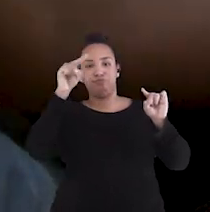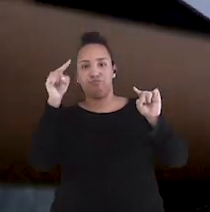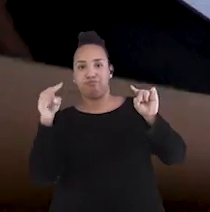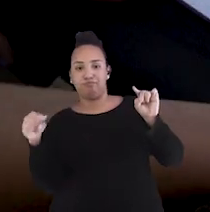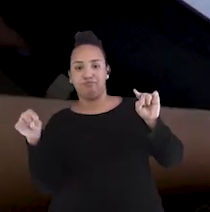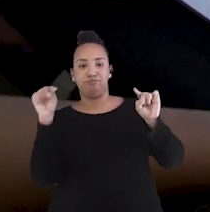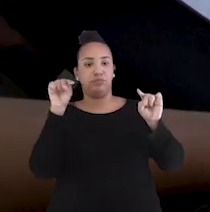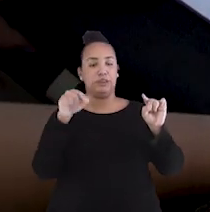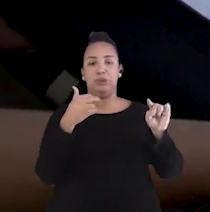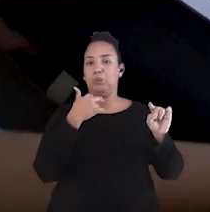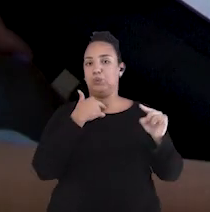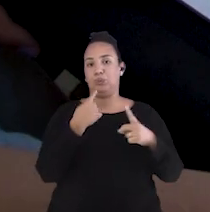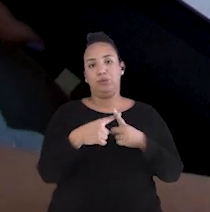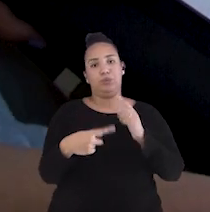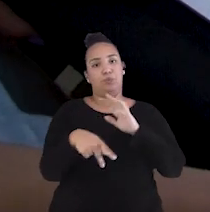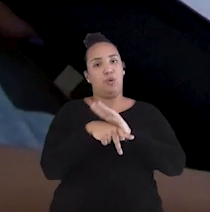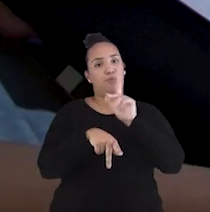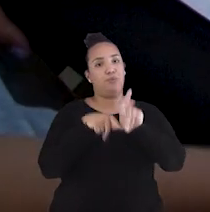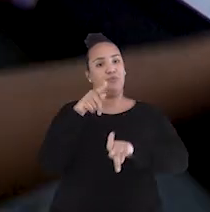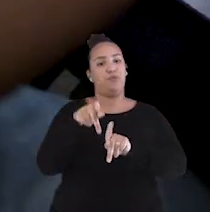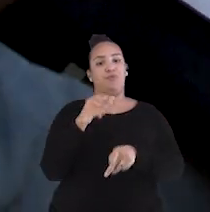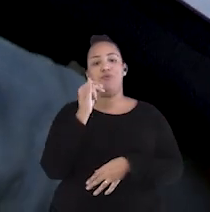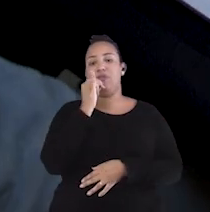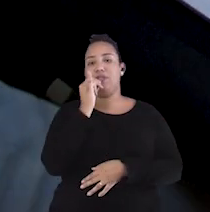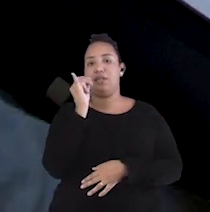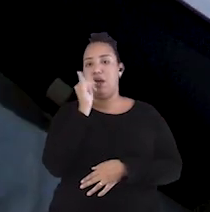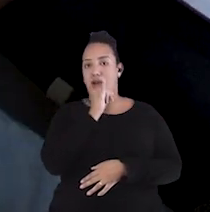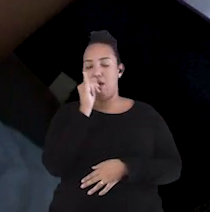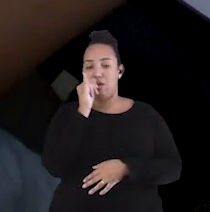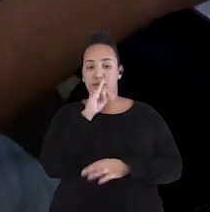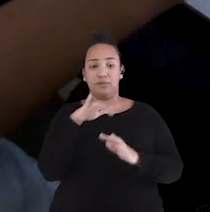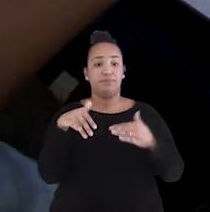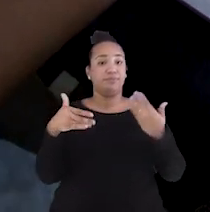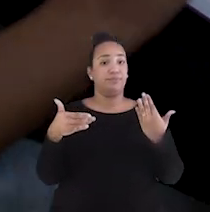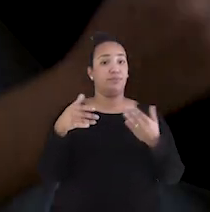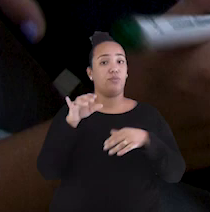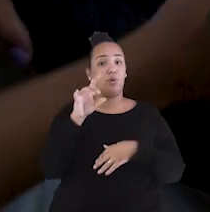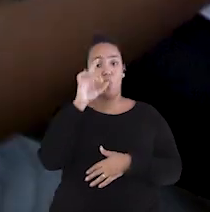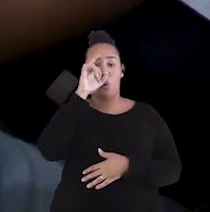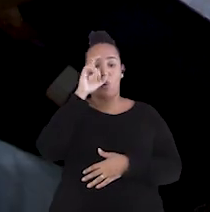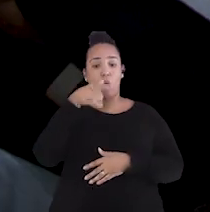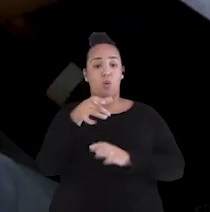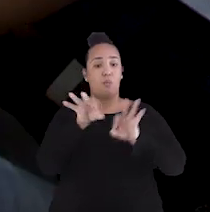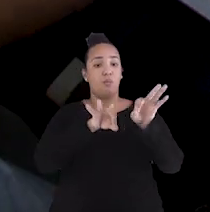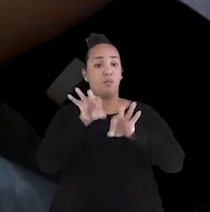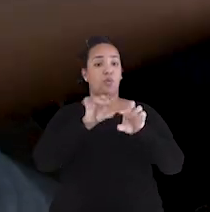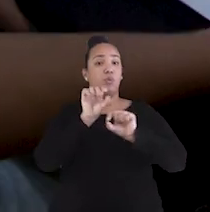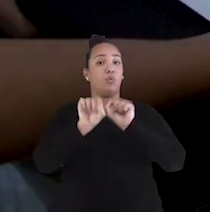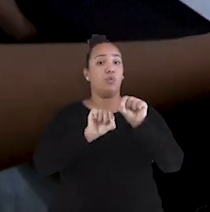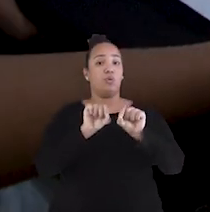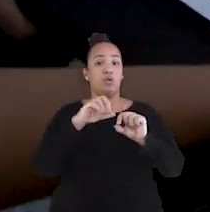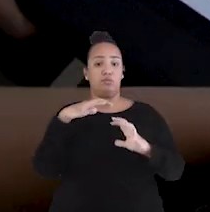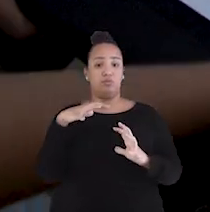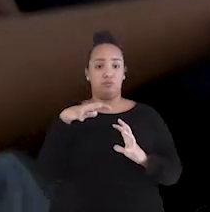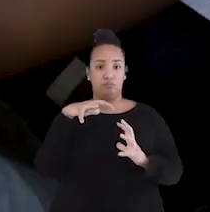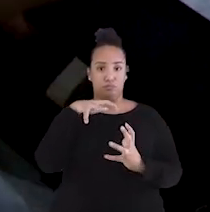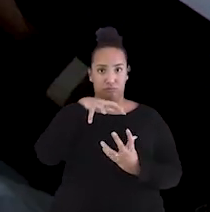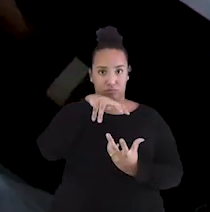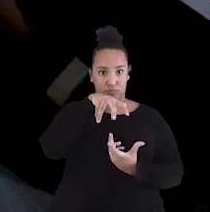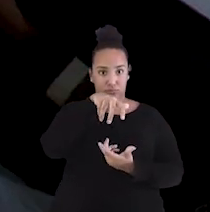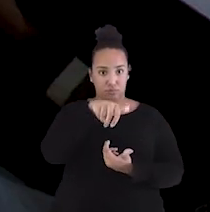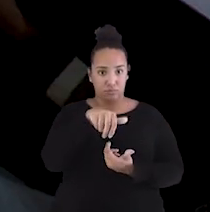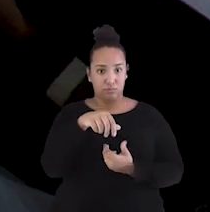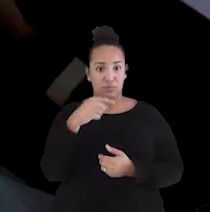Mediterrâneo, mas essa rota era dos italianos. Então, qual foi o plano de Colombo? Já que a Terra é